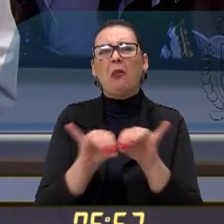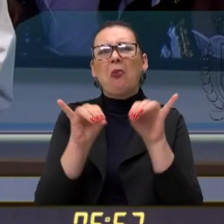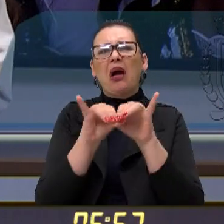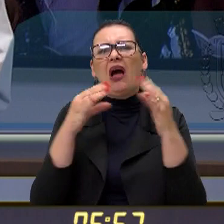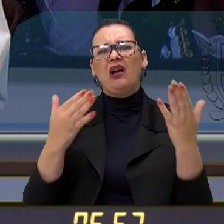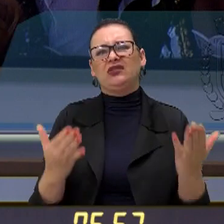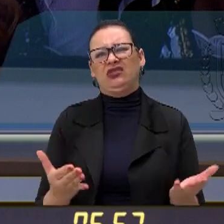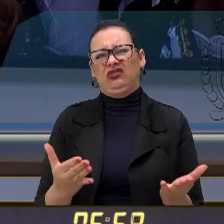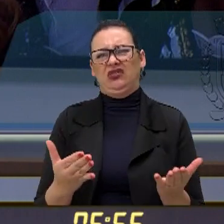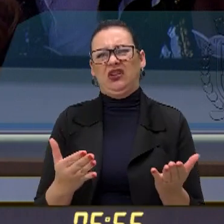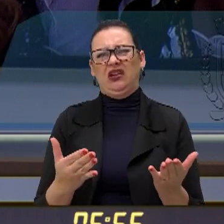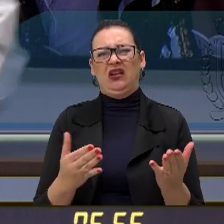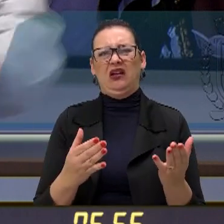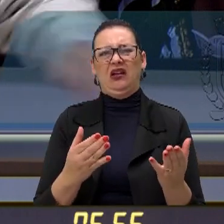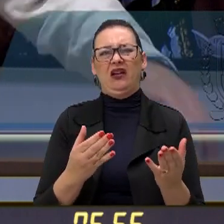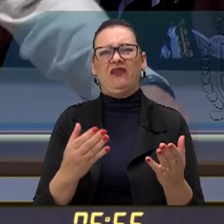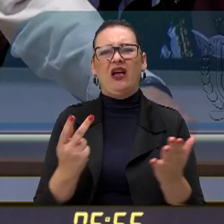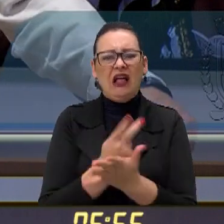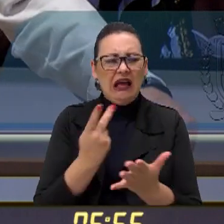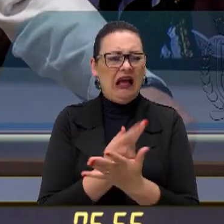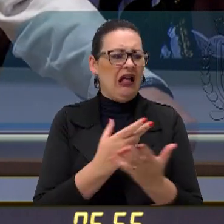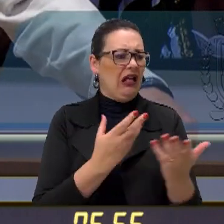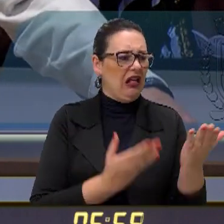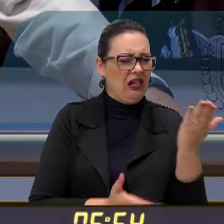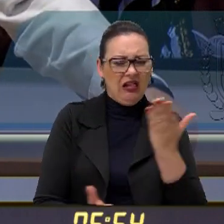bobagem, por se contradizer.